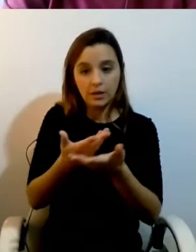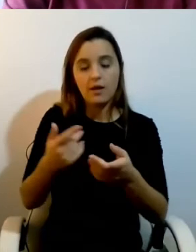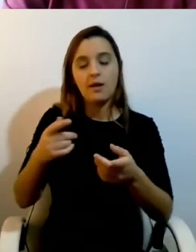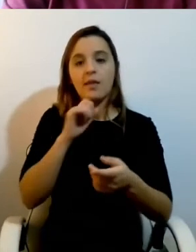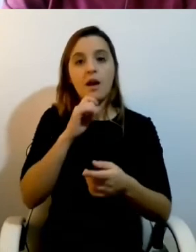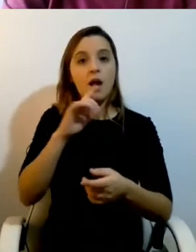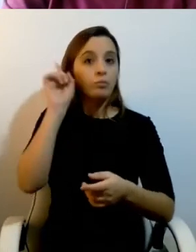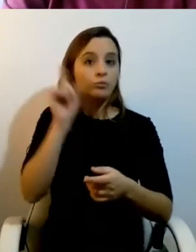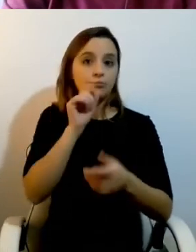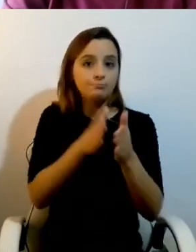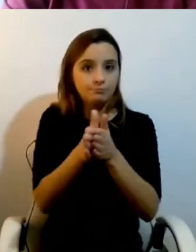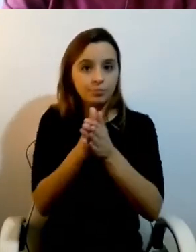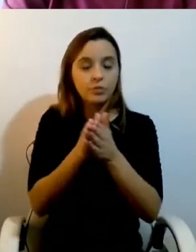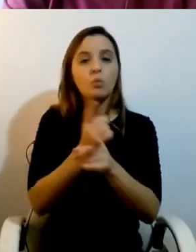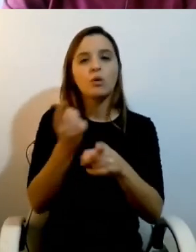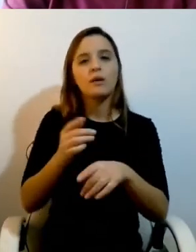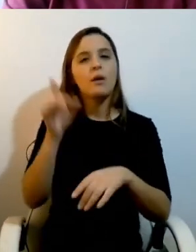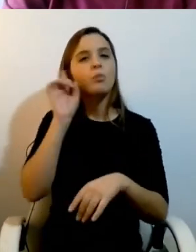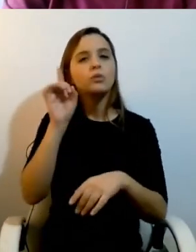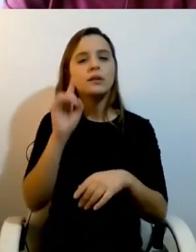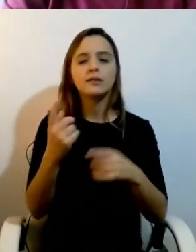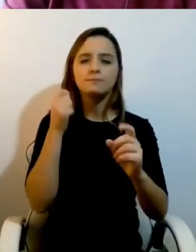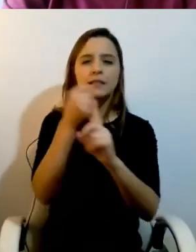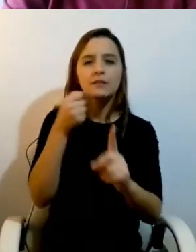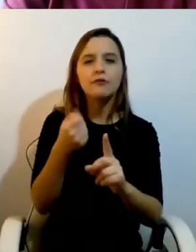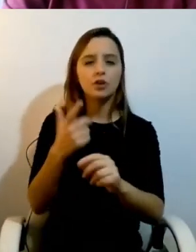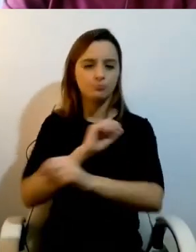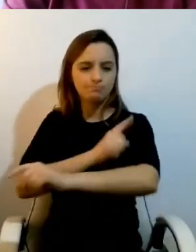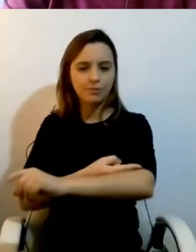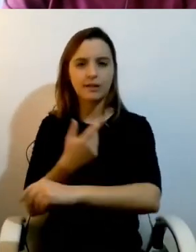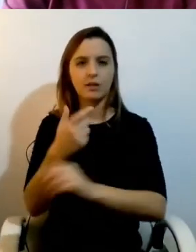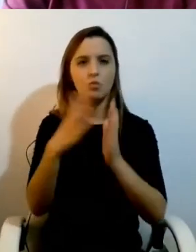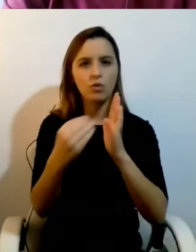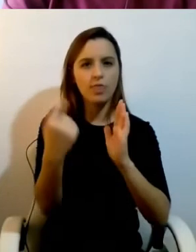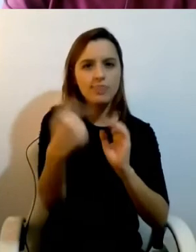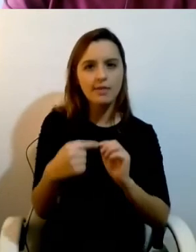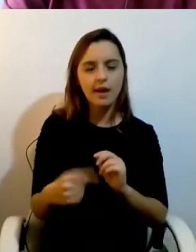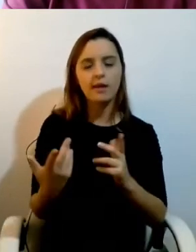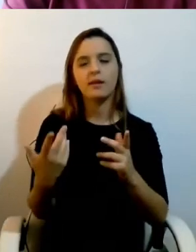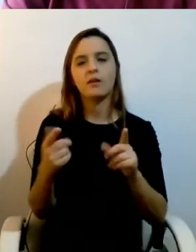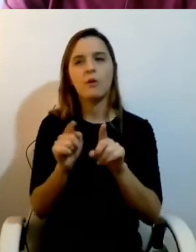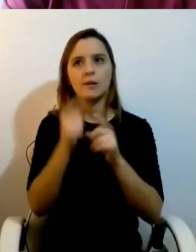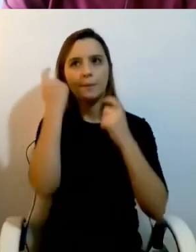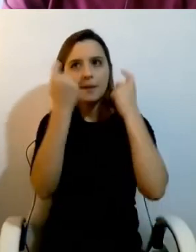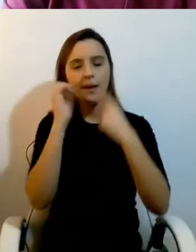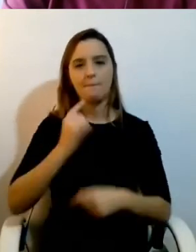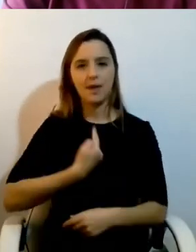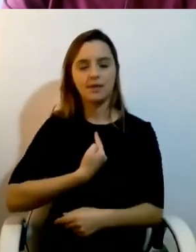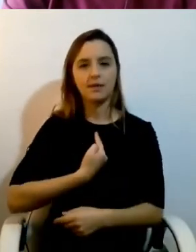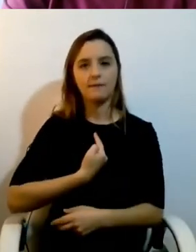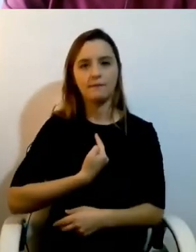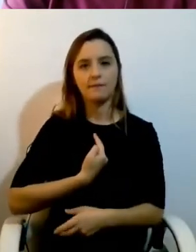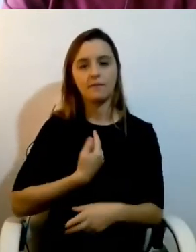É verdade que importa refletir quanto aos desafios e às potencialidades do modelo, sendo igualmente verdade que todos sabemos